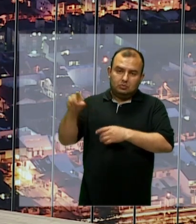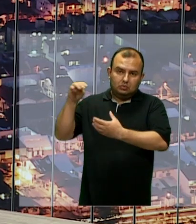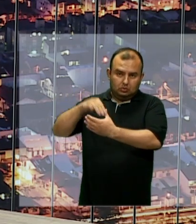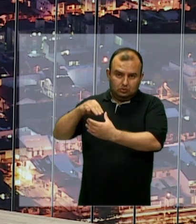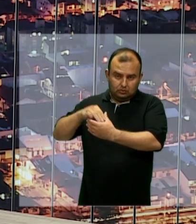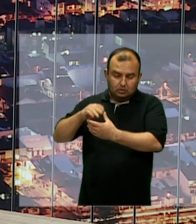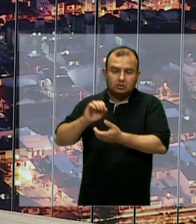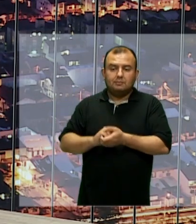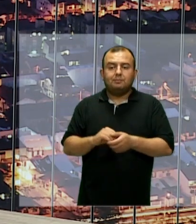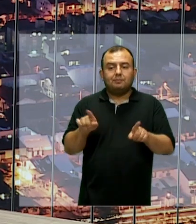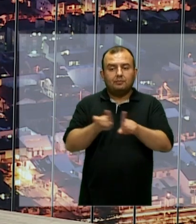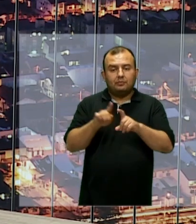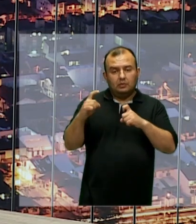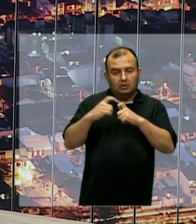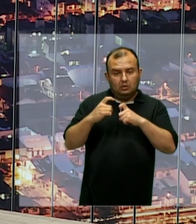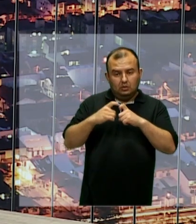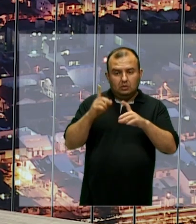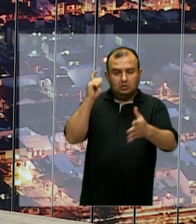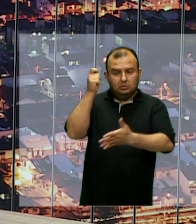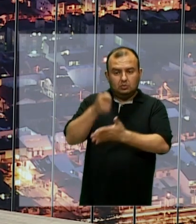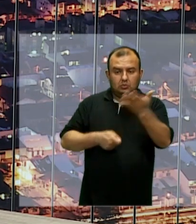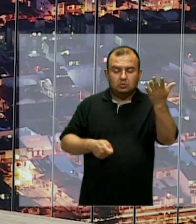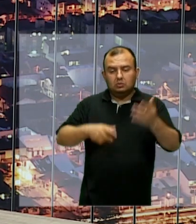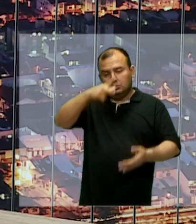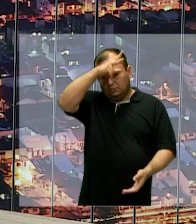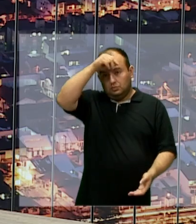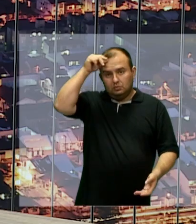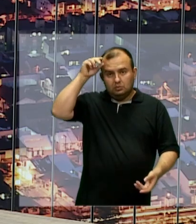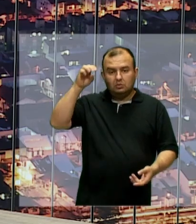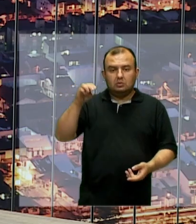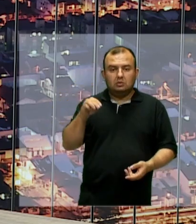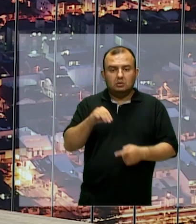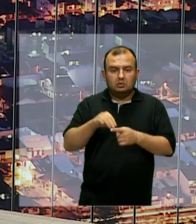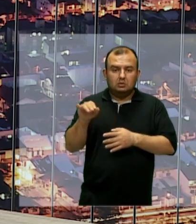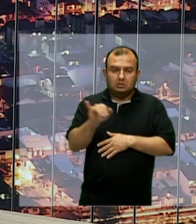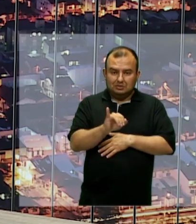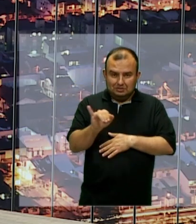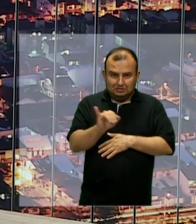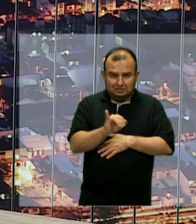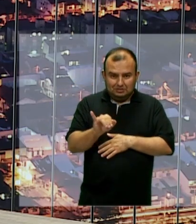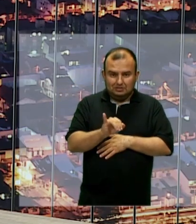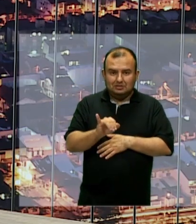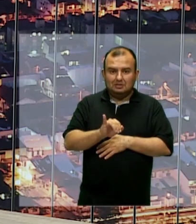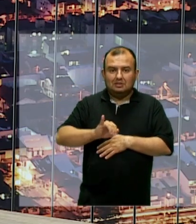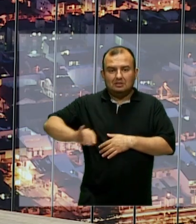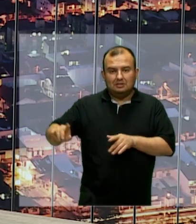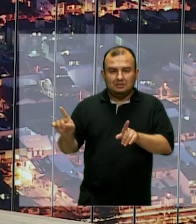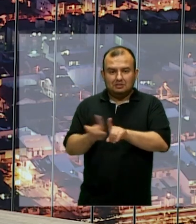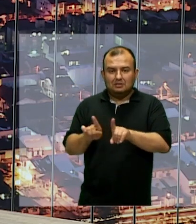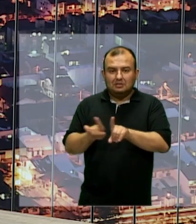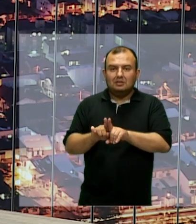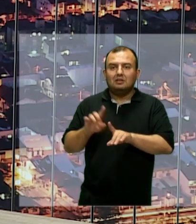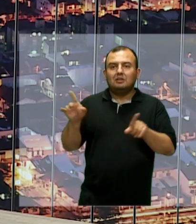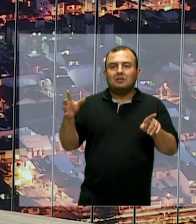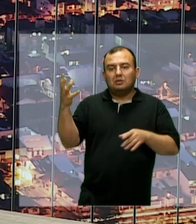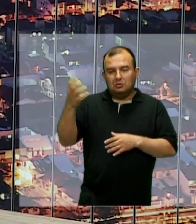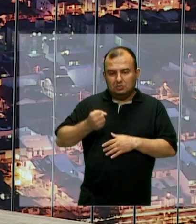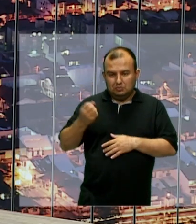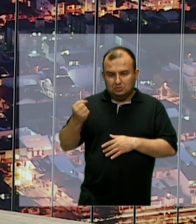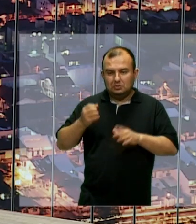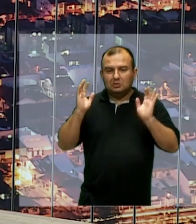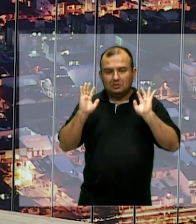Univale, médico concursado da Prefeitura Municipal de Itajaí, acabei de saber pelo senhor, né, que o senhor acaba de se aposentar,